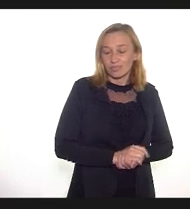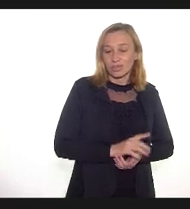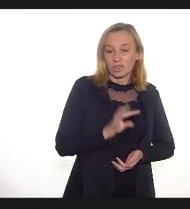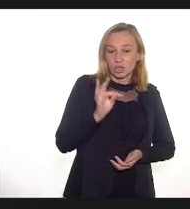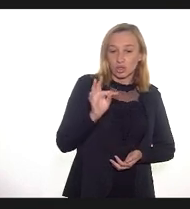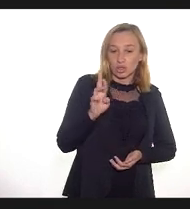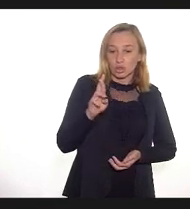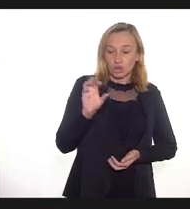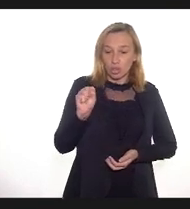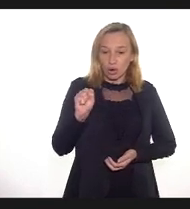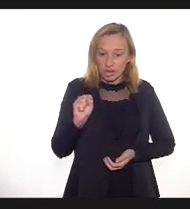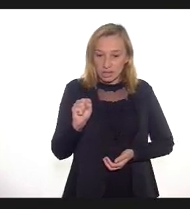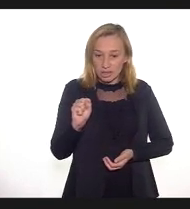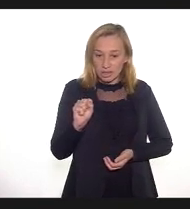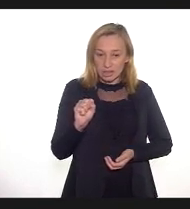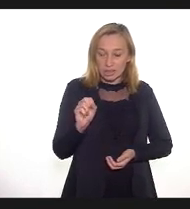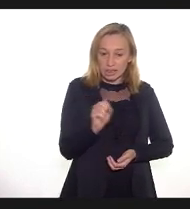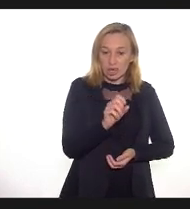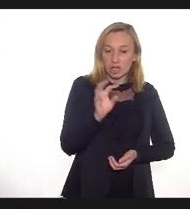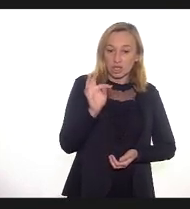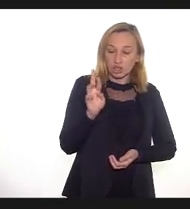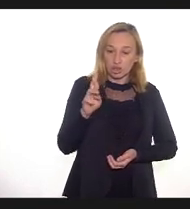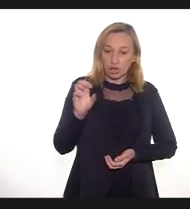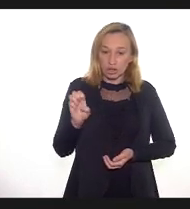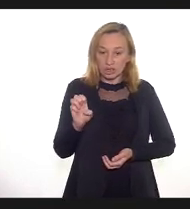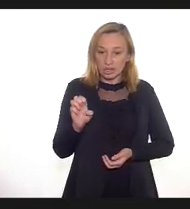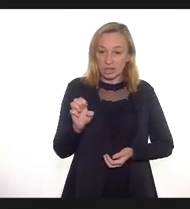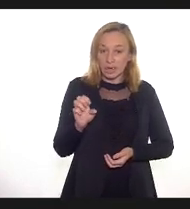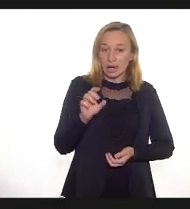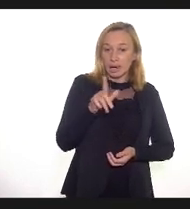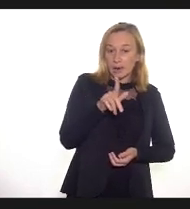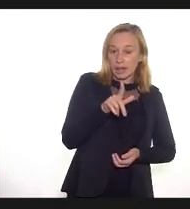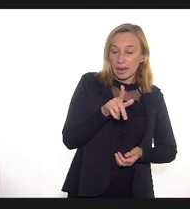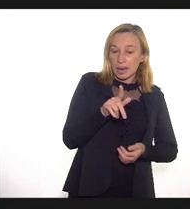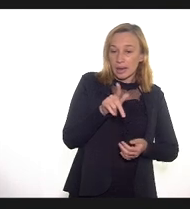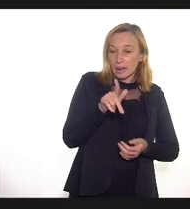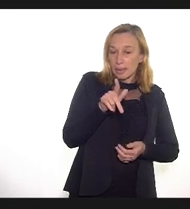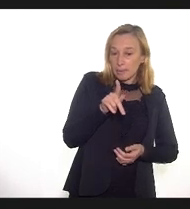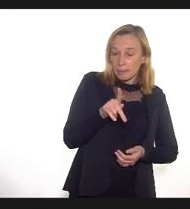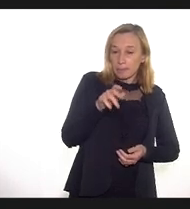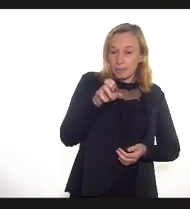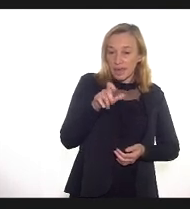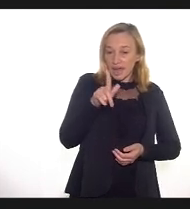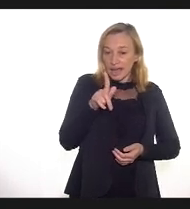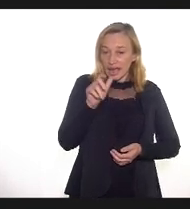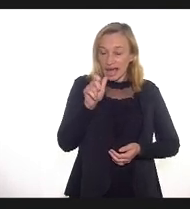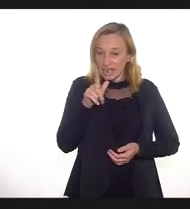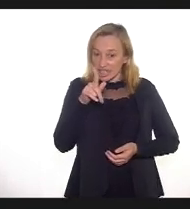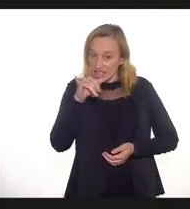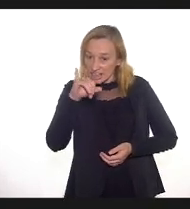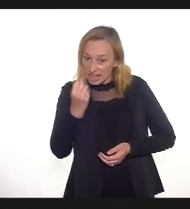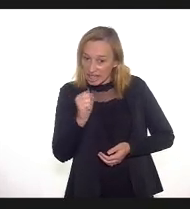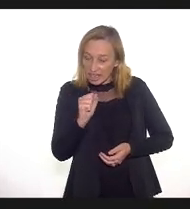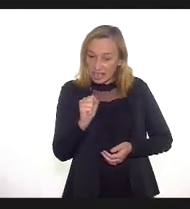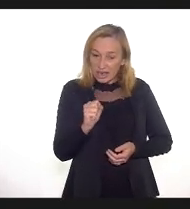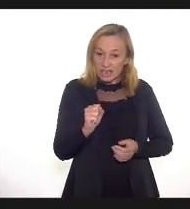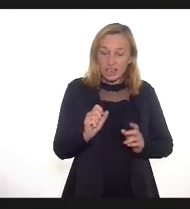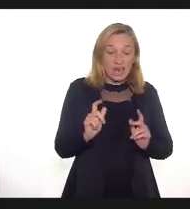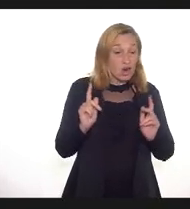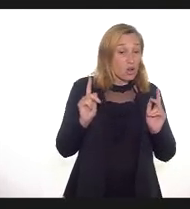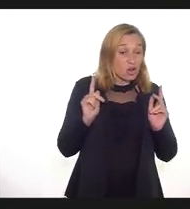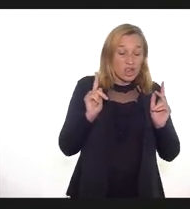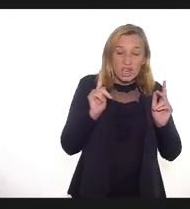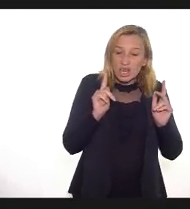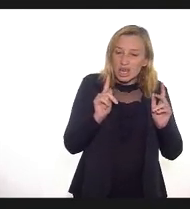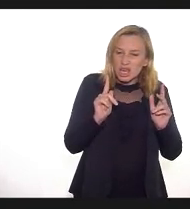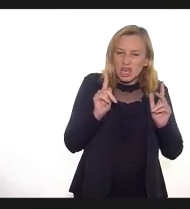Troque-se cavalo de Troia por pegadinha e nós teremos o mesmo substrato, a